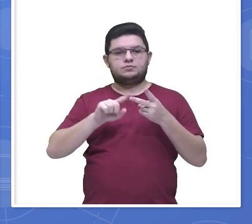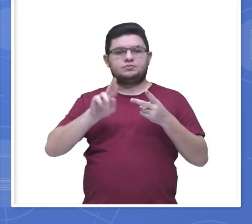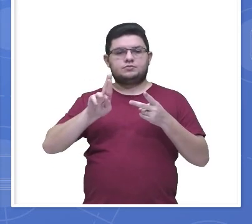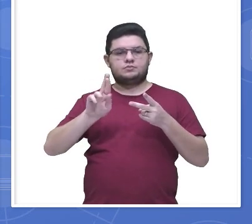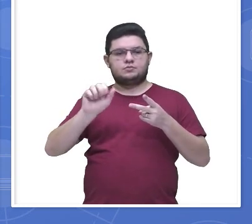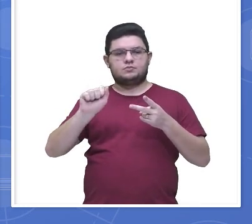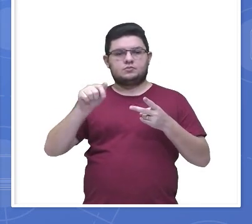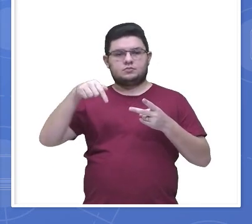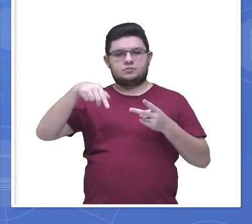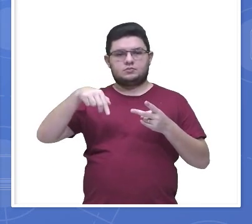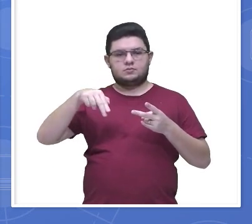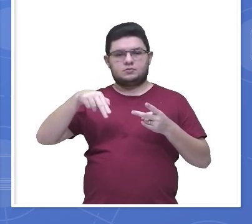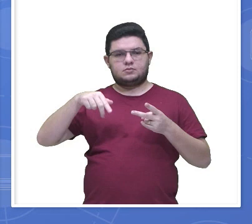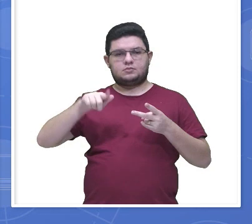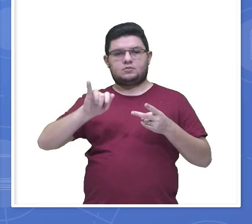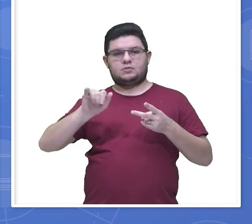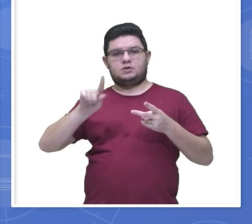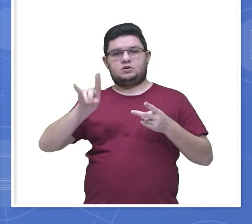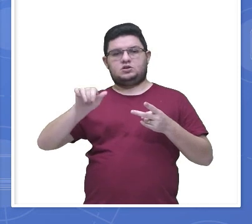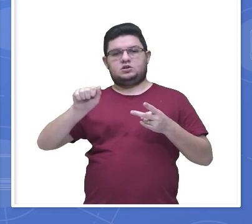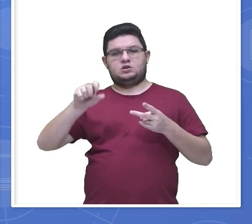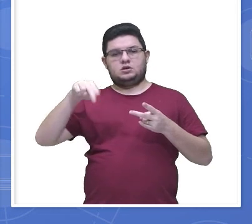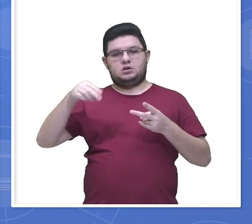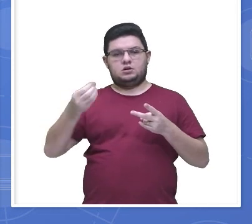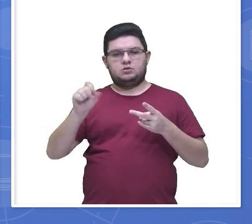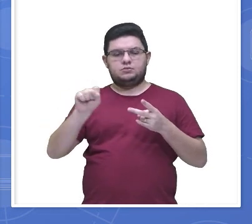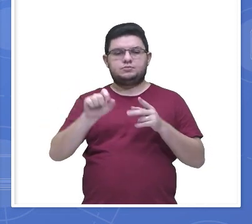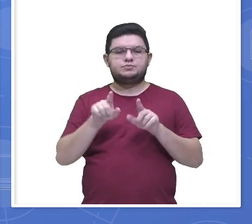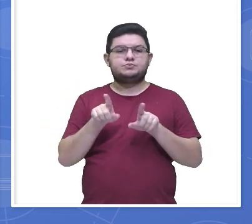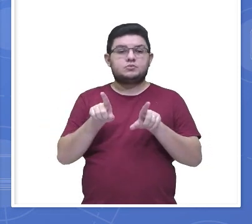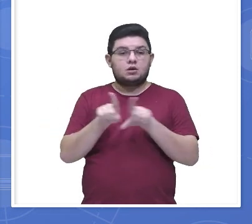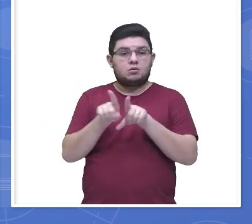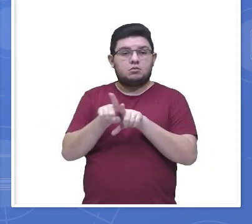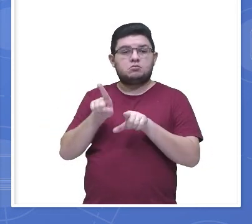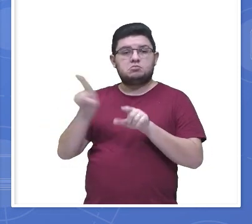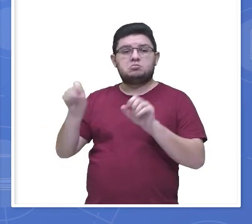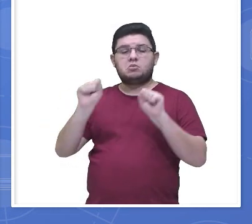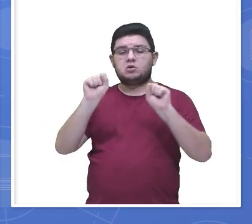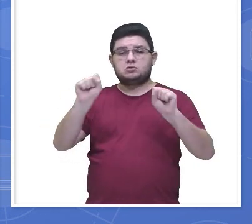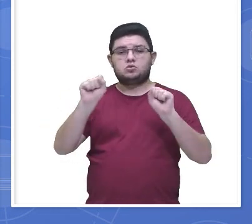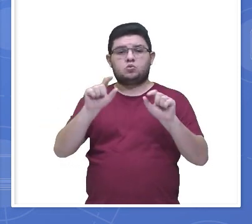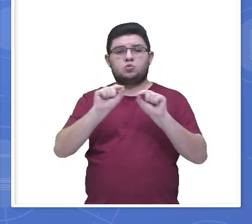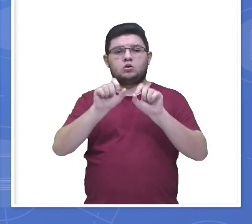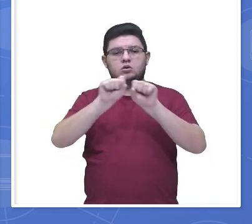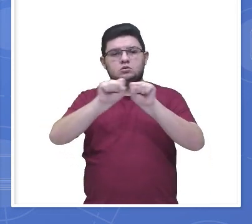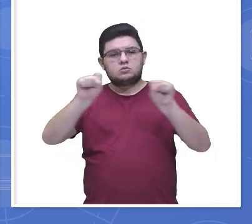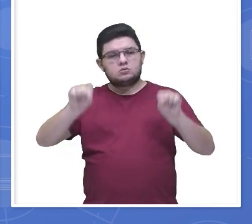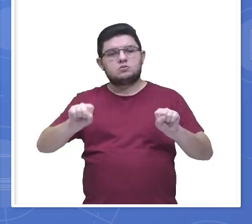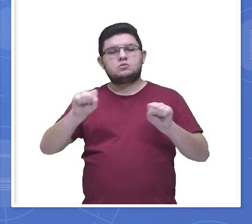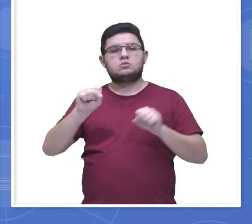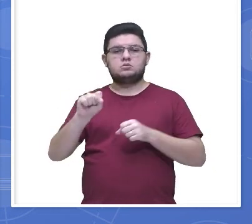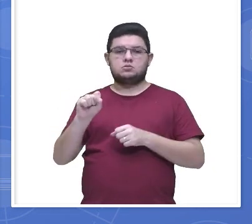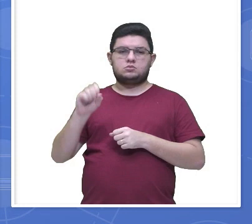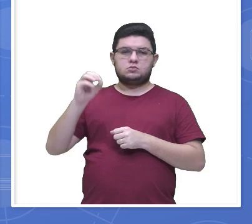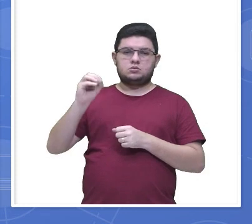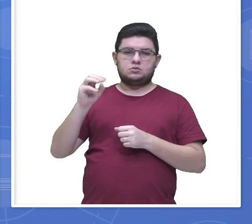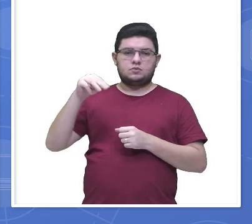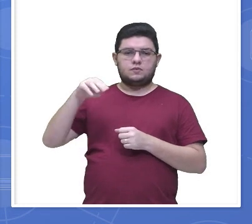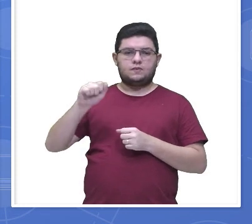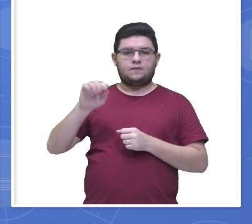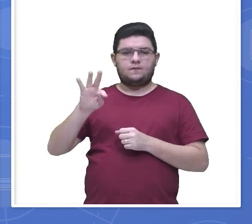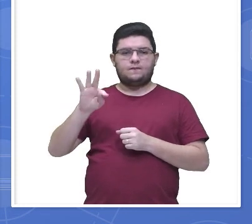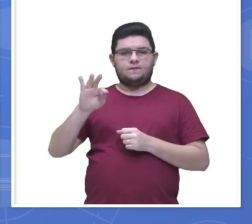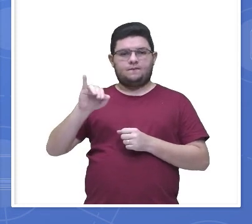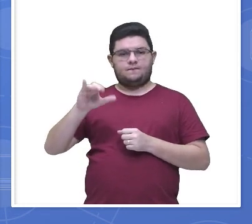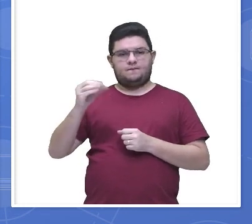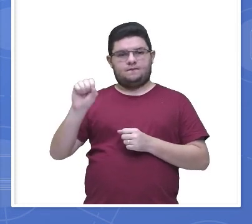olha aí na próxima imagem, sistema nervoso somático regula as ações voluntárias, ou seja, que estão sob o